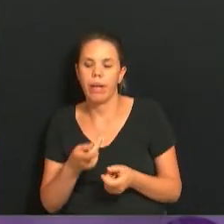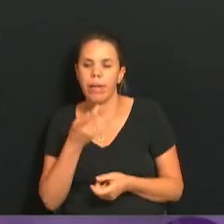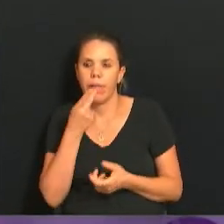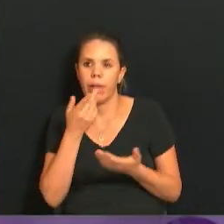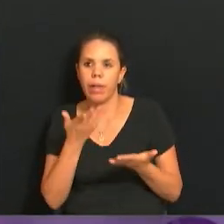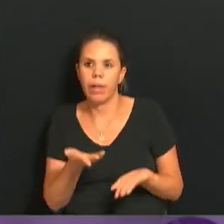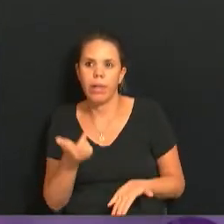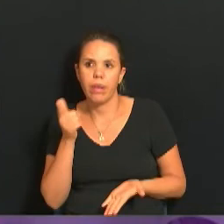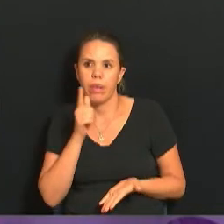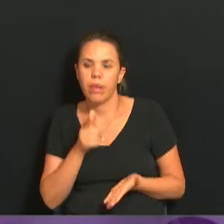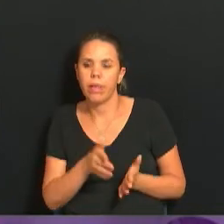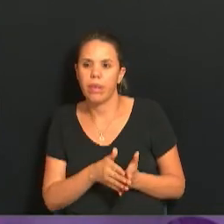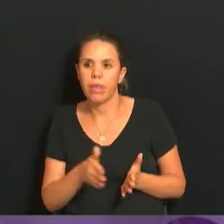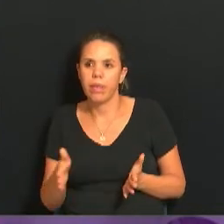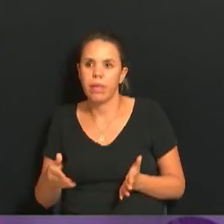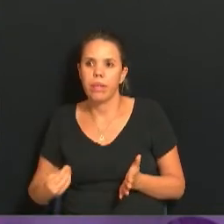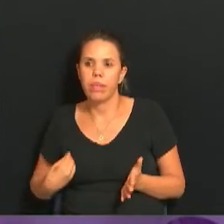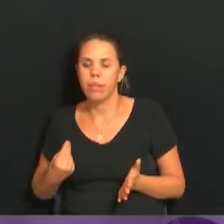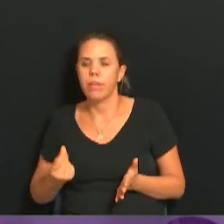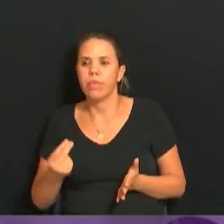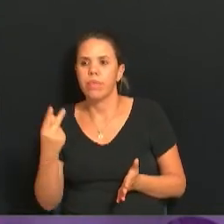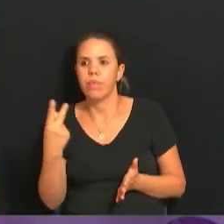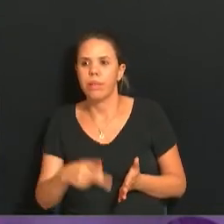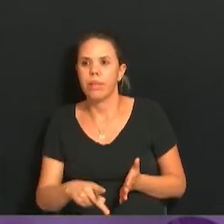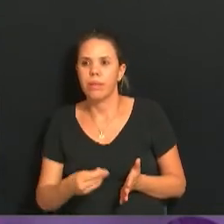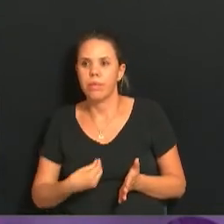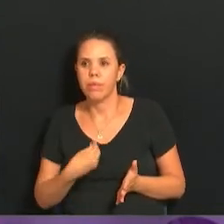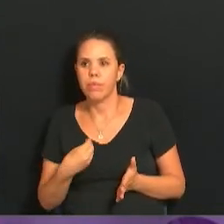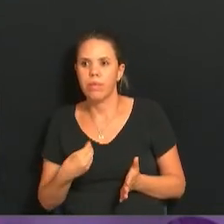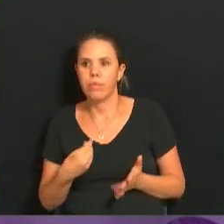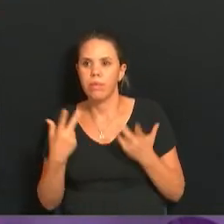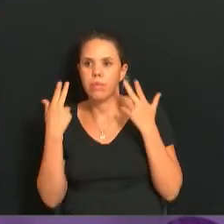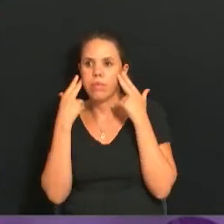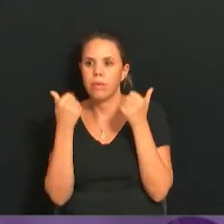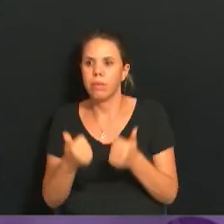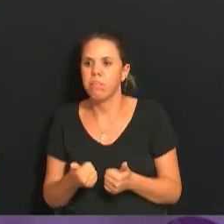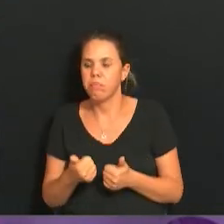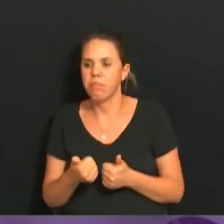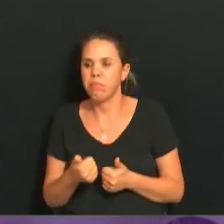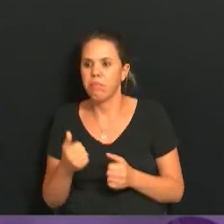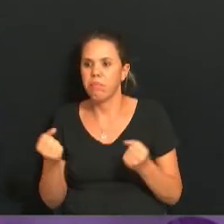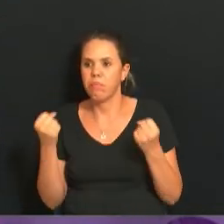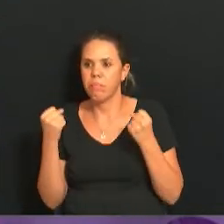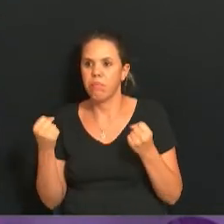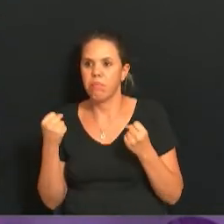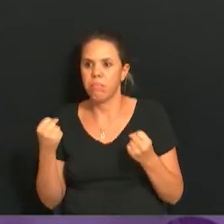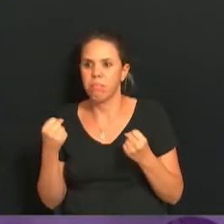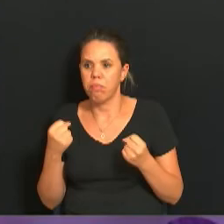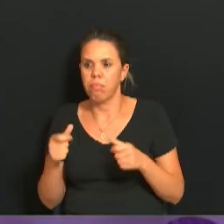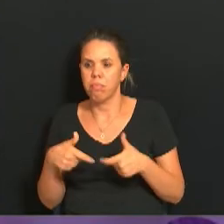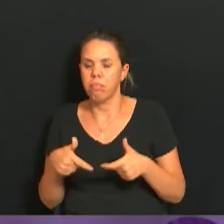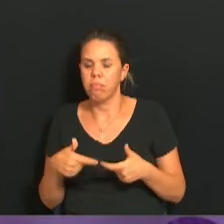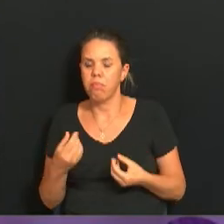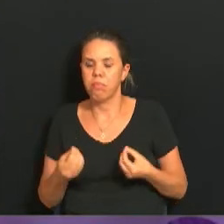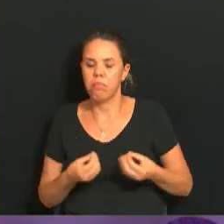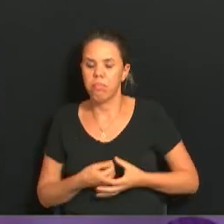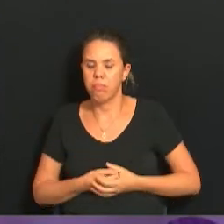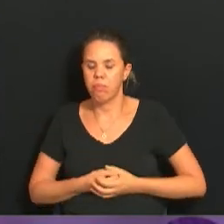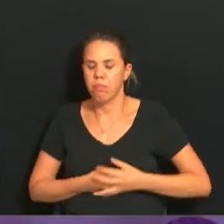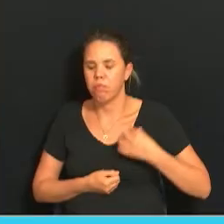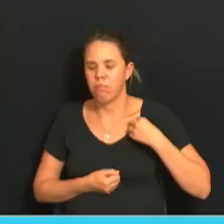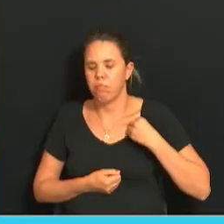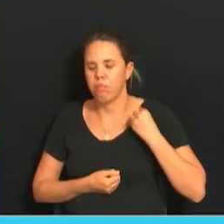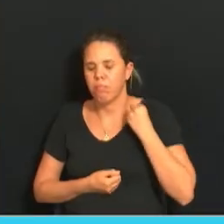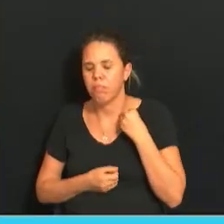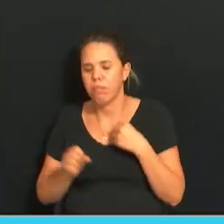consegue prolongar a vida dele, ele consegue ter uma vida praticamente normal, consegue fazer uma atividade, um trabalho, como que é?